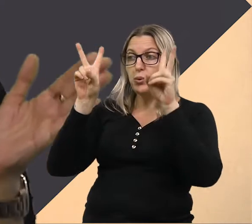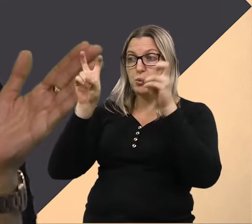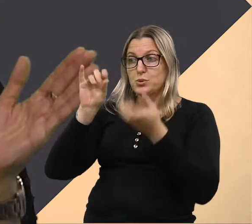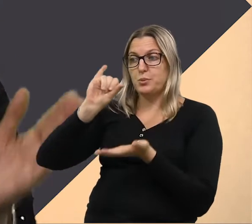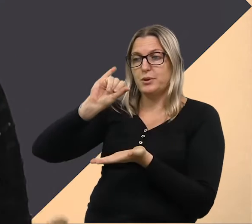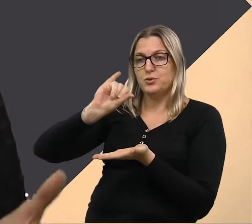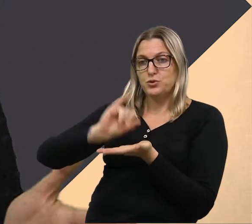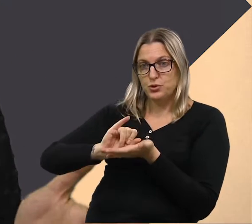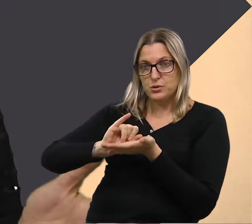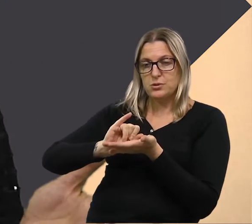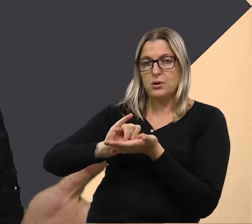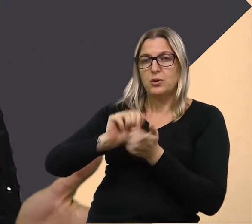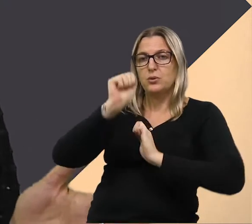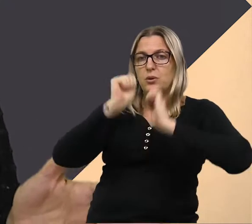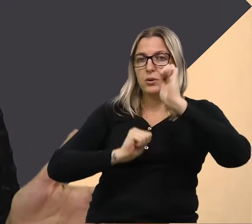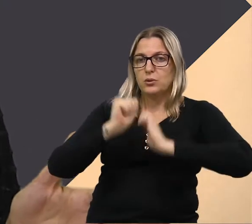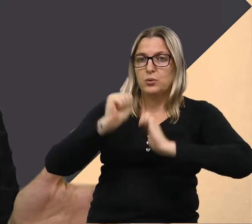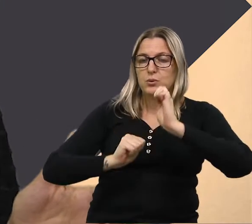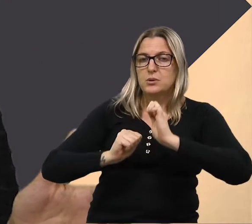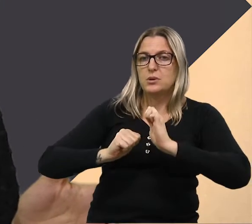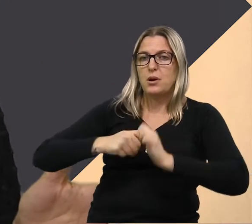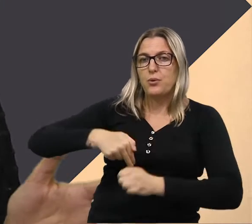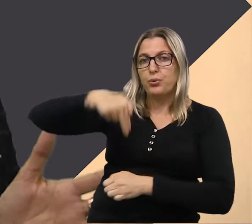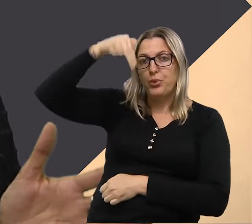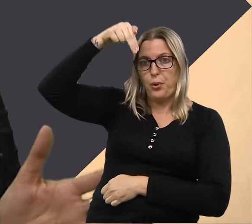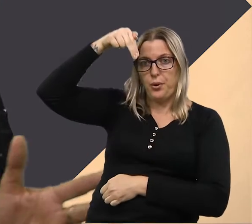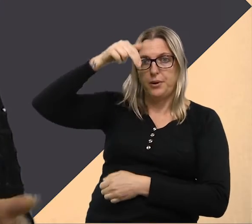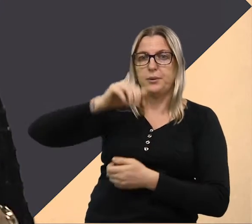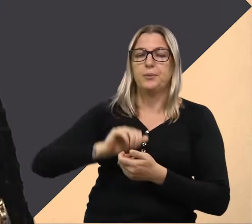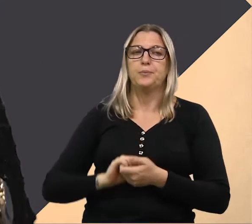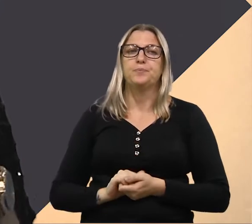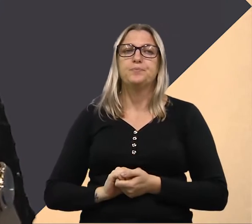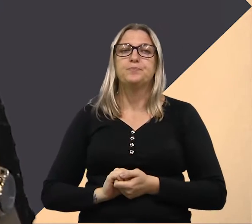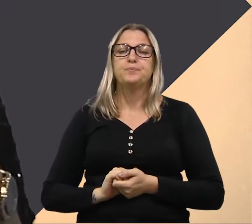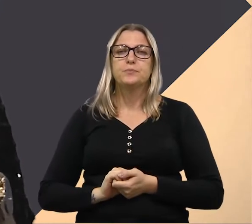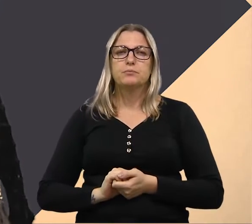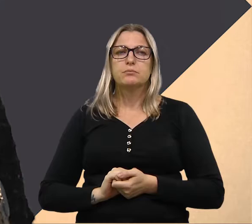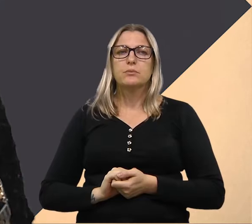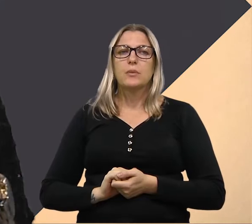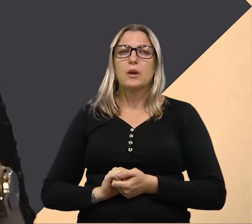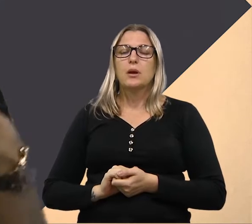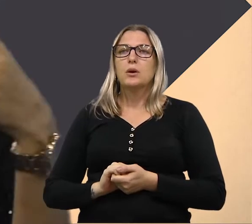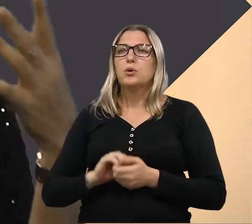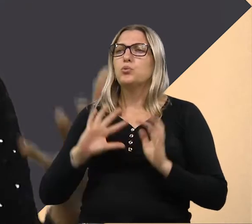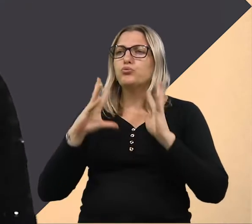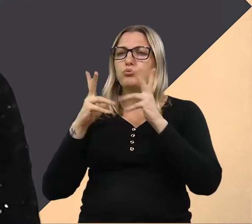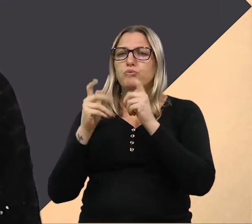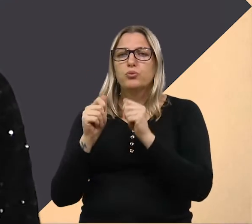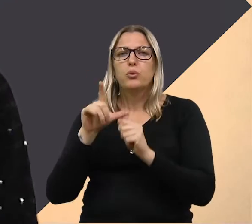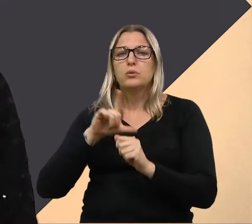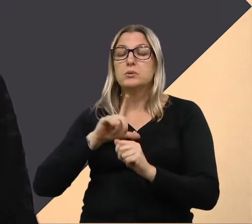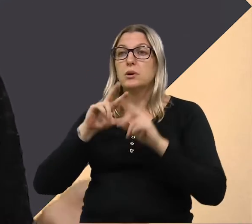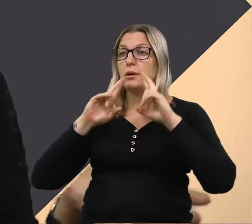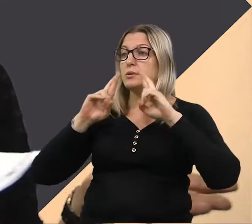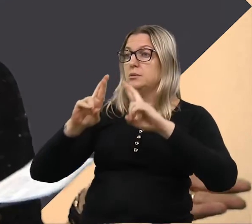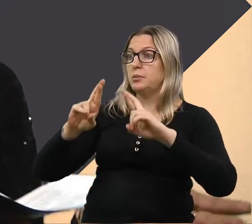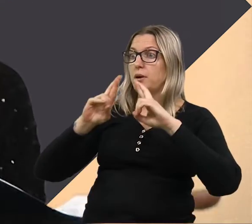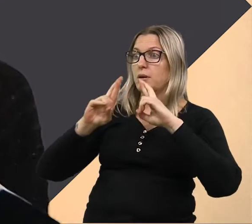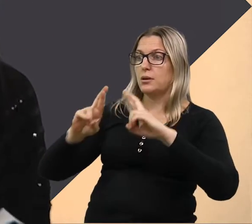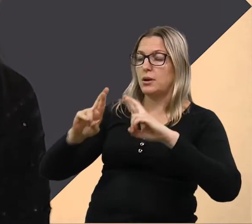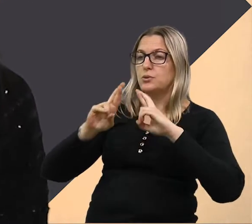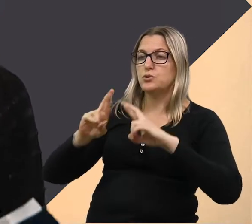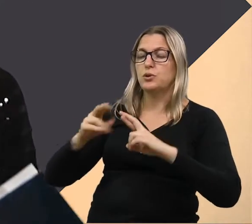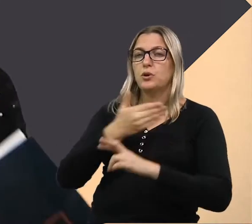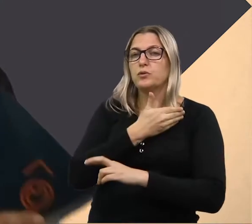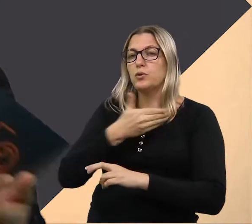Distrito Industrial Norte que é uma é uma expectativa sei que é um